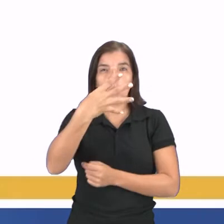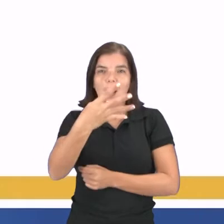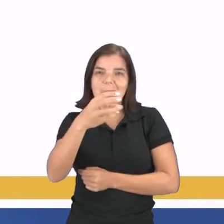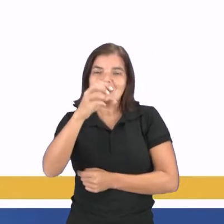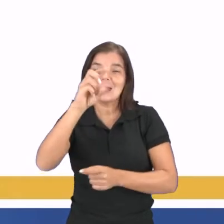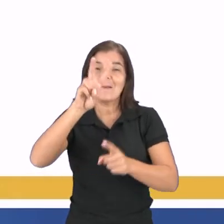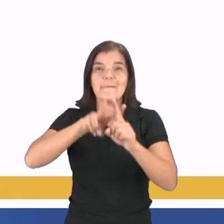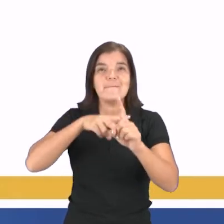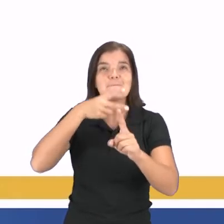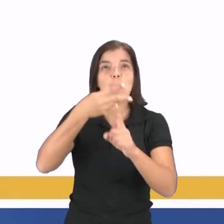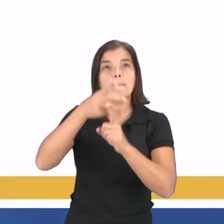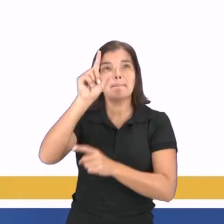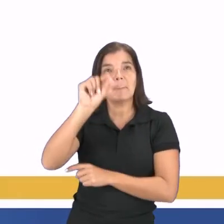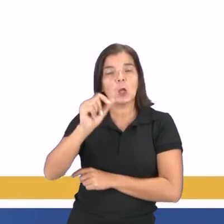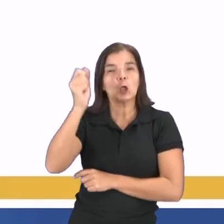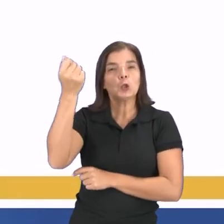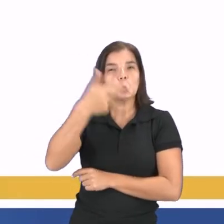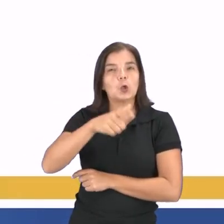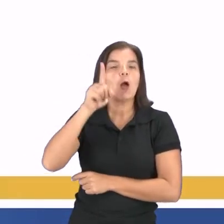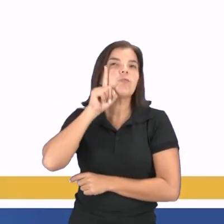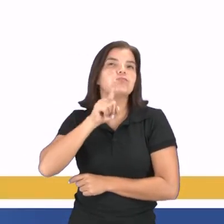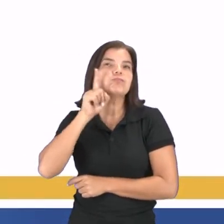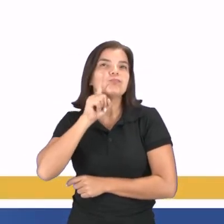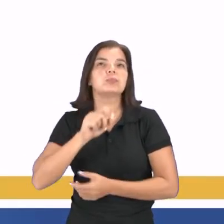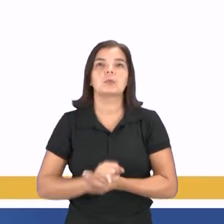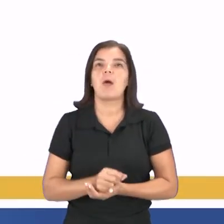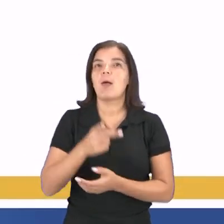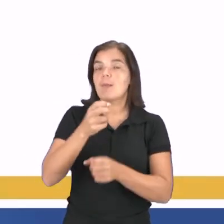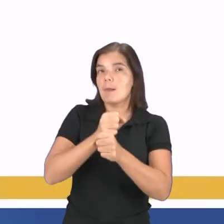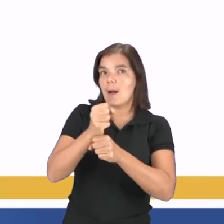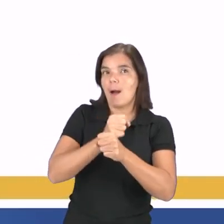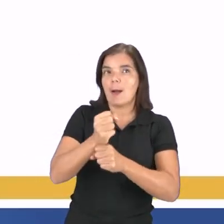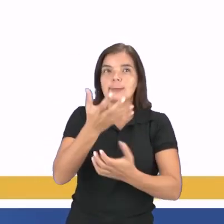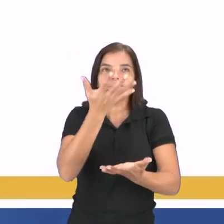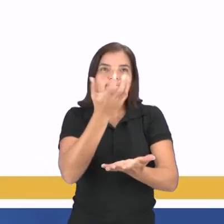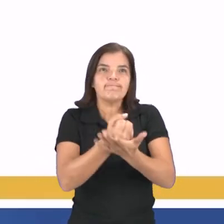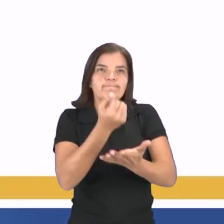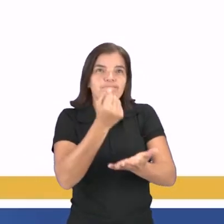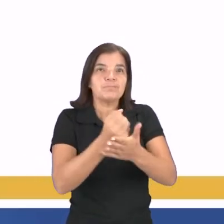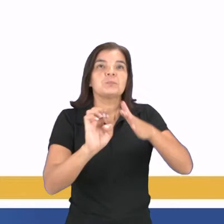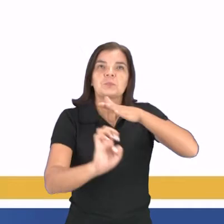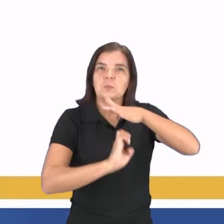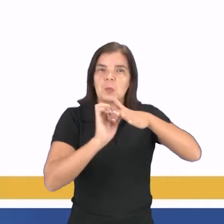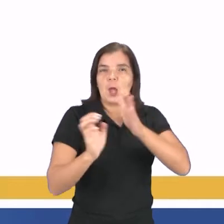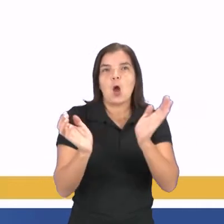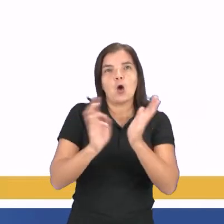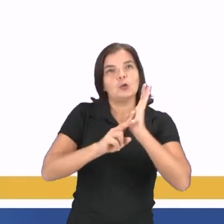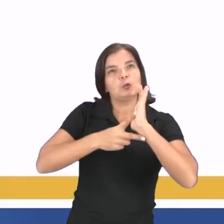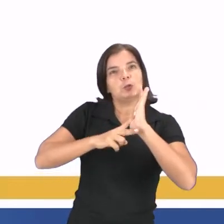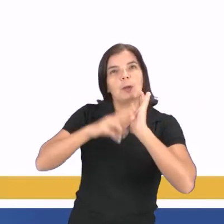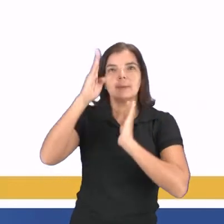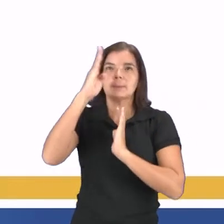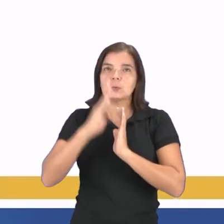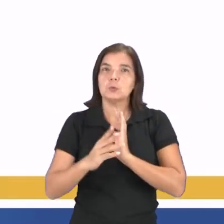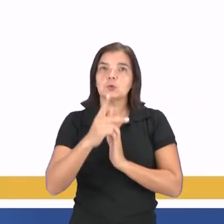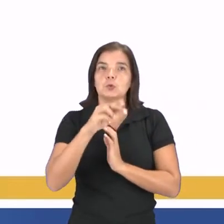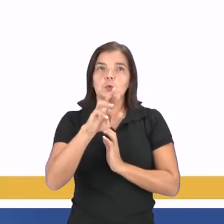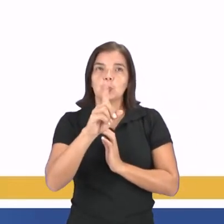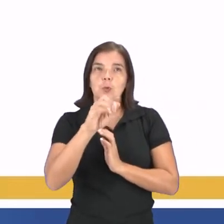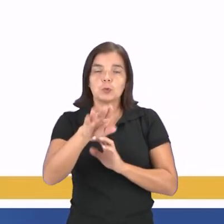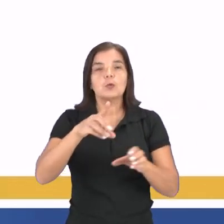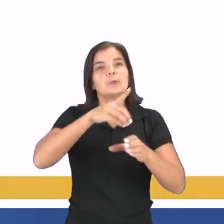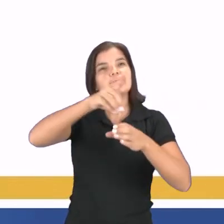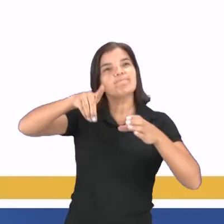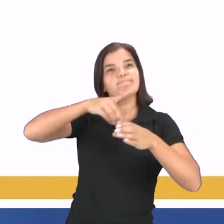sendo 40 vezes menor que o norte-americano. Neste ano, as gravadoras formaram a Associação Brasileira dos Produtores